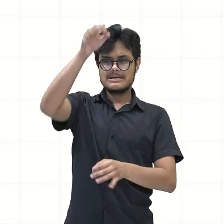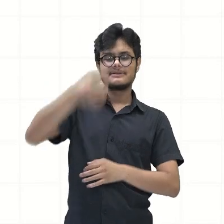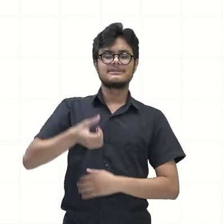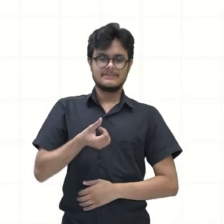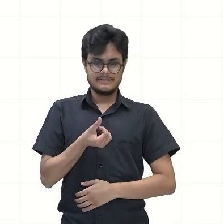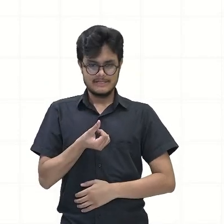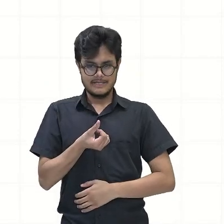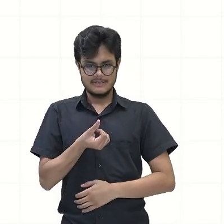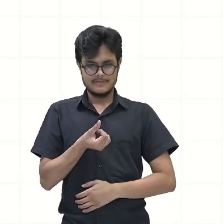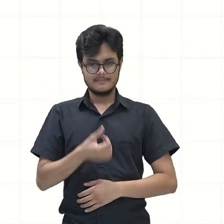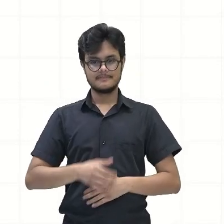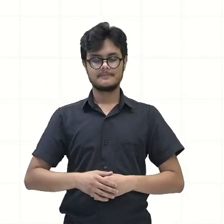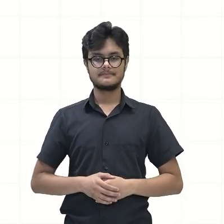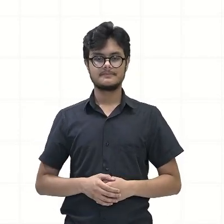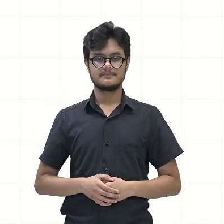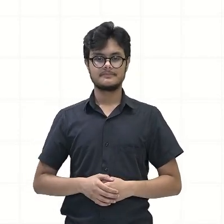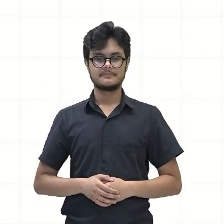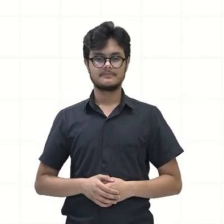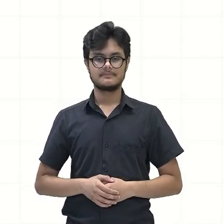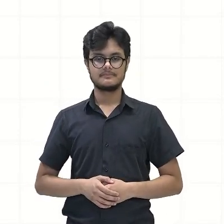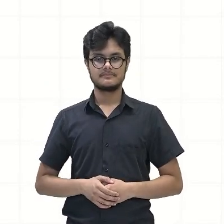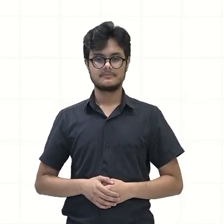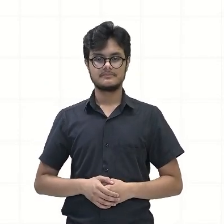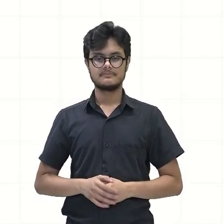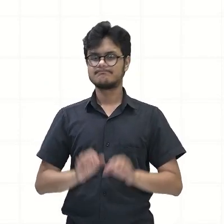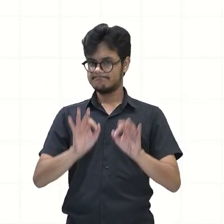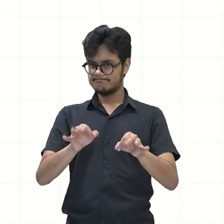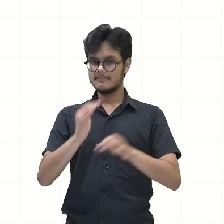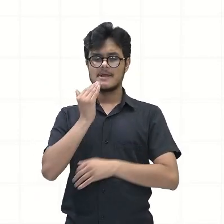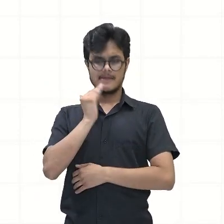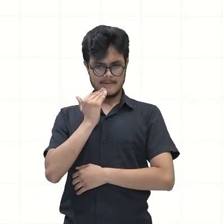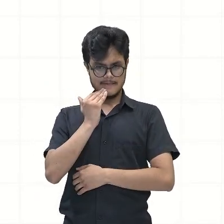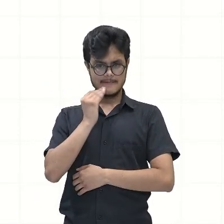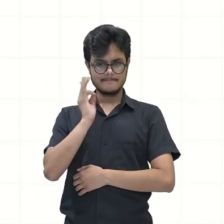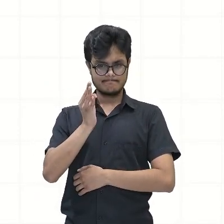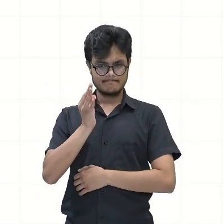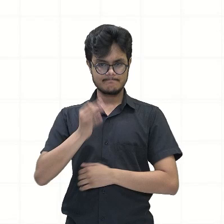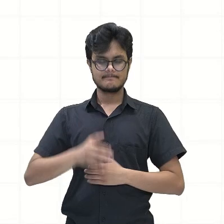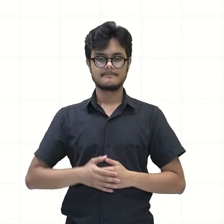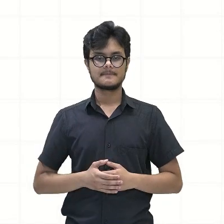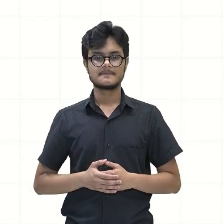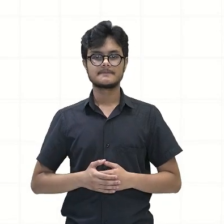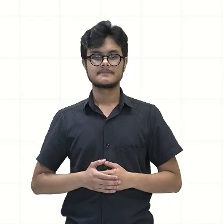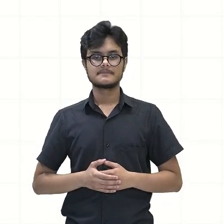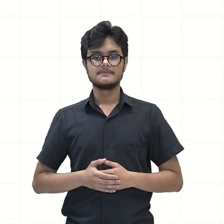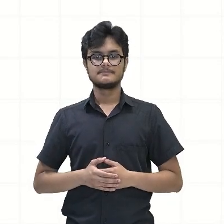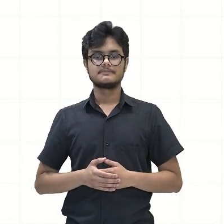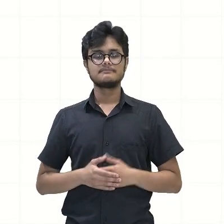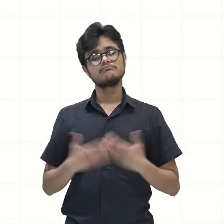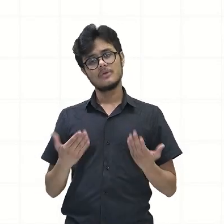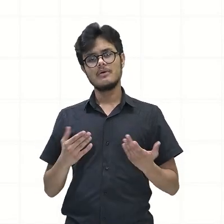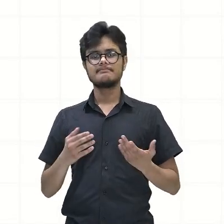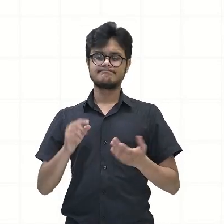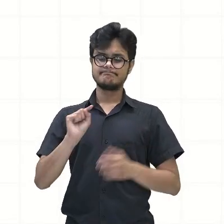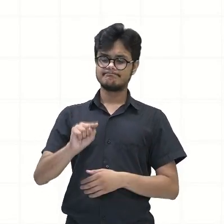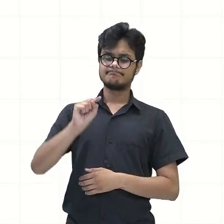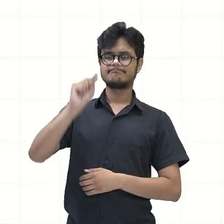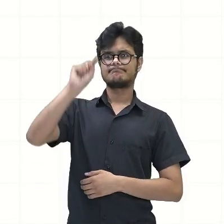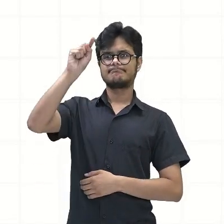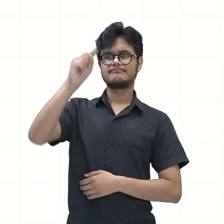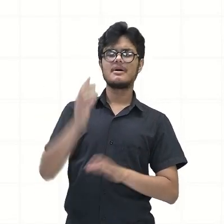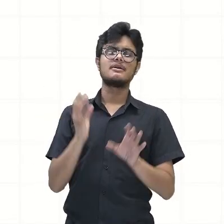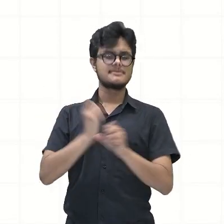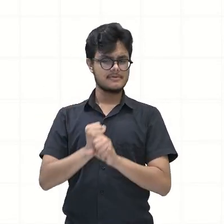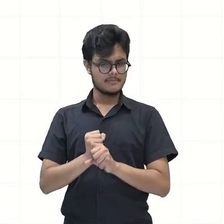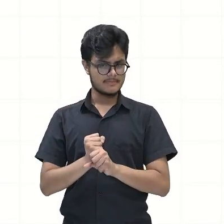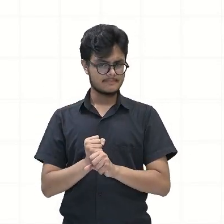também, certo? Só para vocês entenderem o que é a distância. É literalmente contar aí quantos segmentos desses